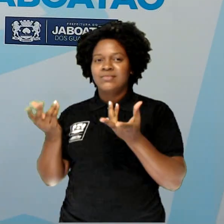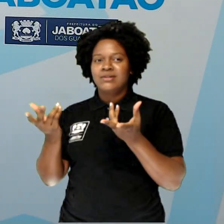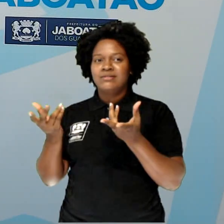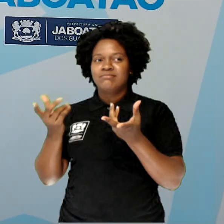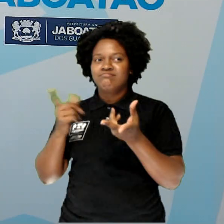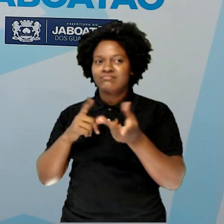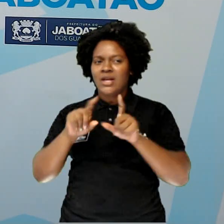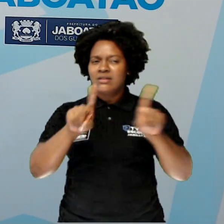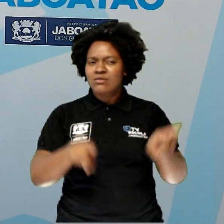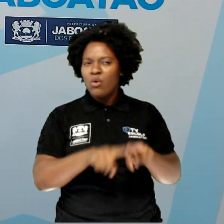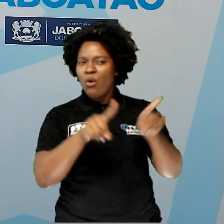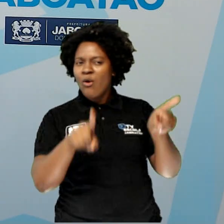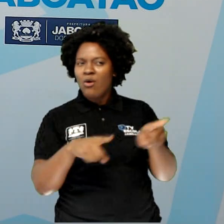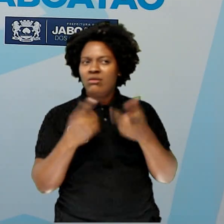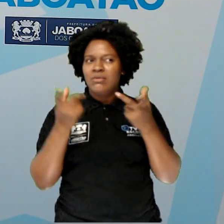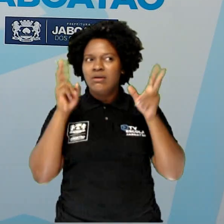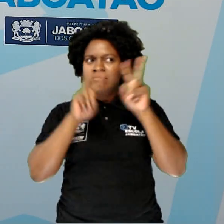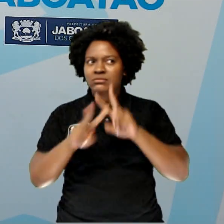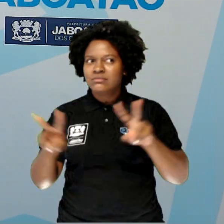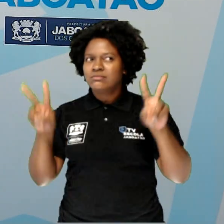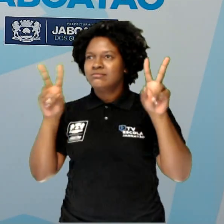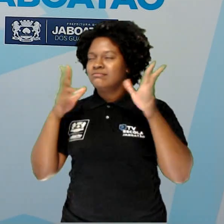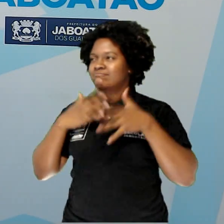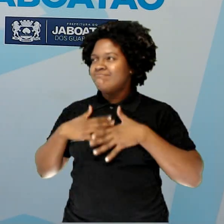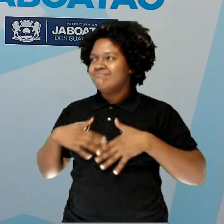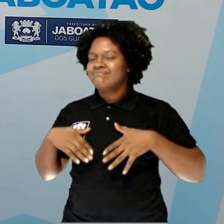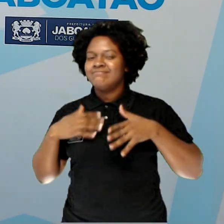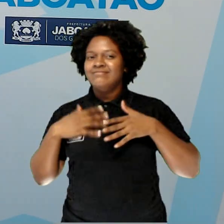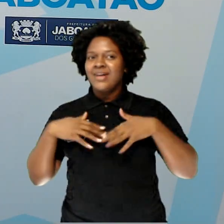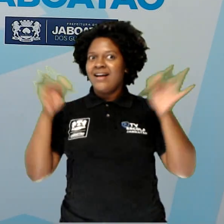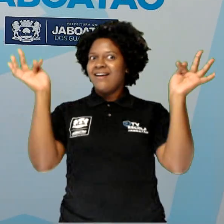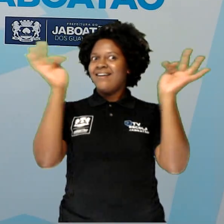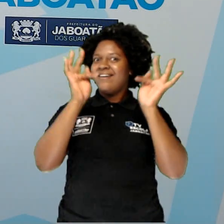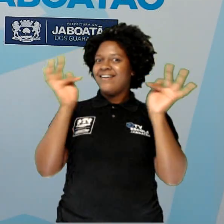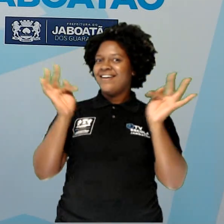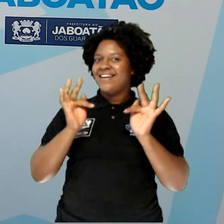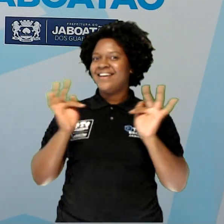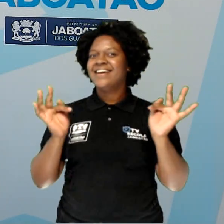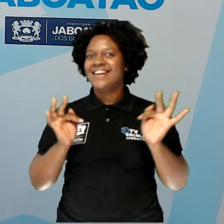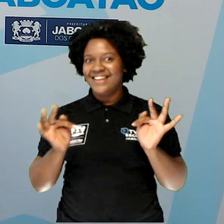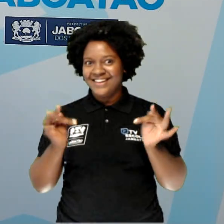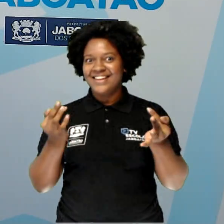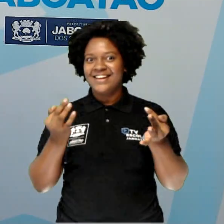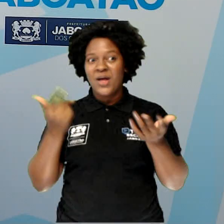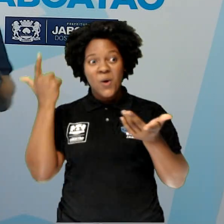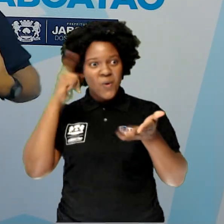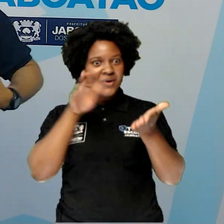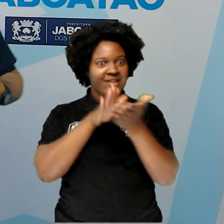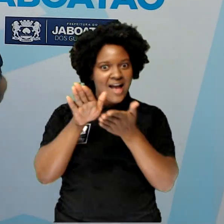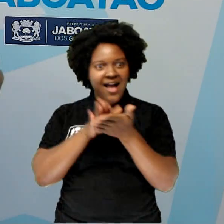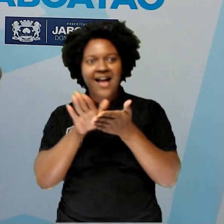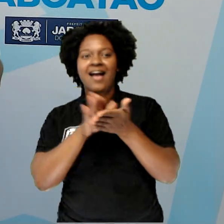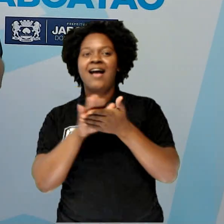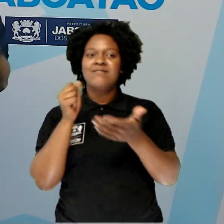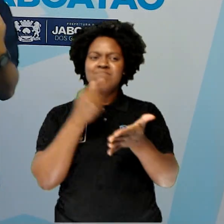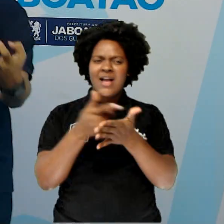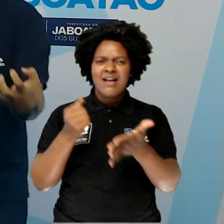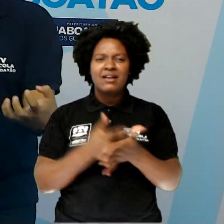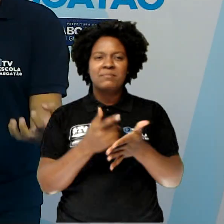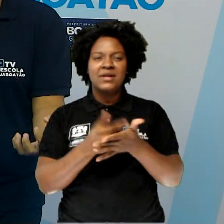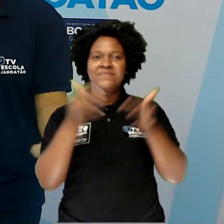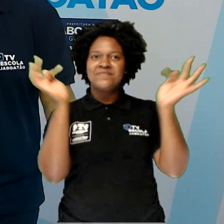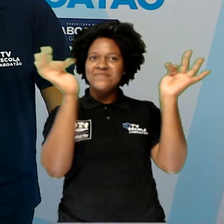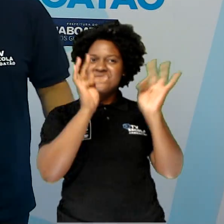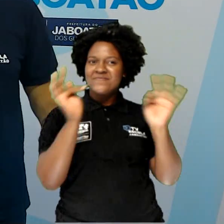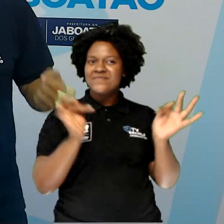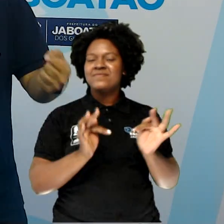do shopping? Quando você sai do shopping, qual é a sua cara assim de felicidade? Olha, e todo mundo sai. Você sai mais